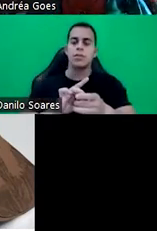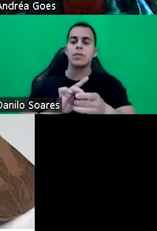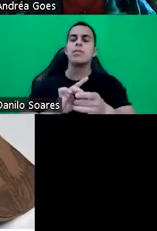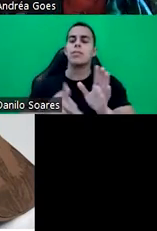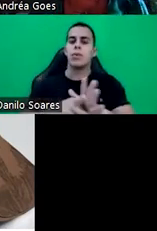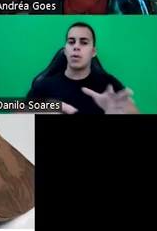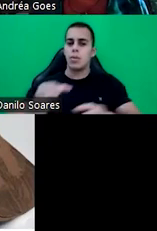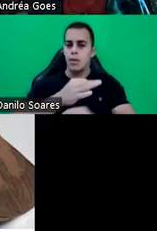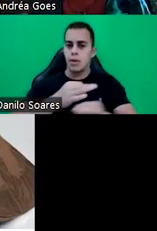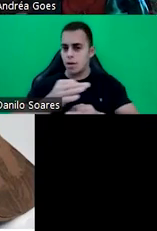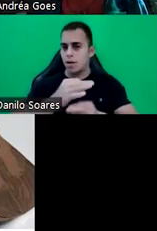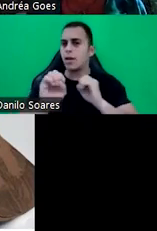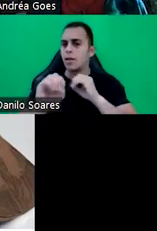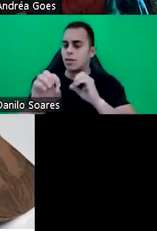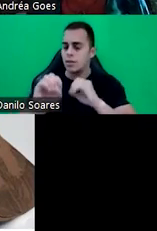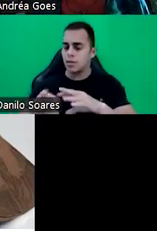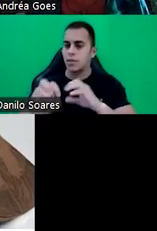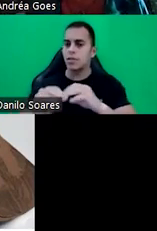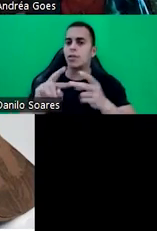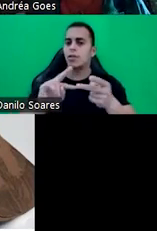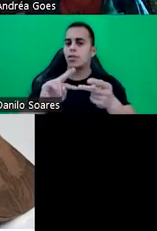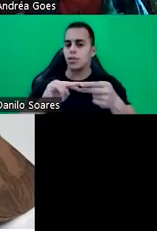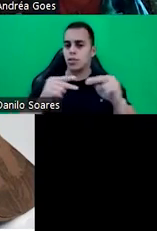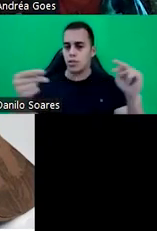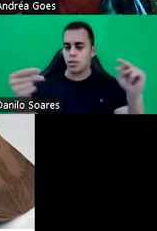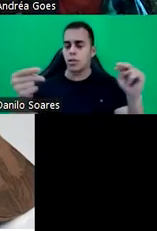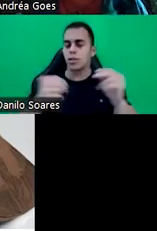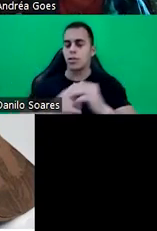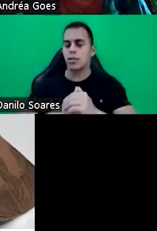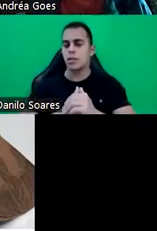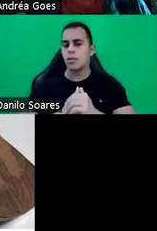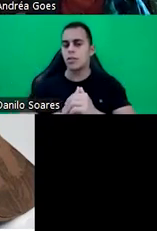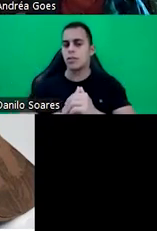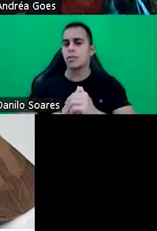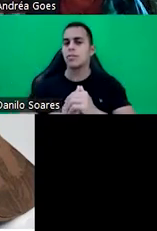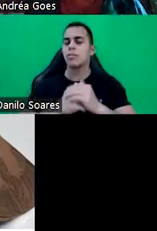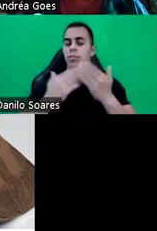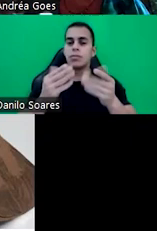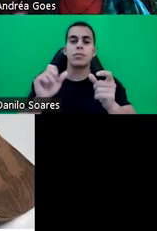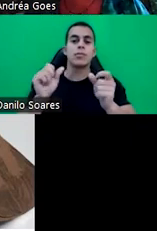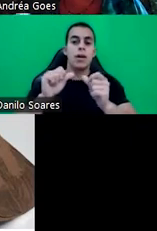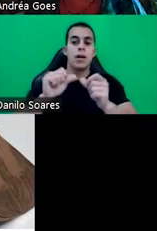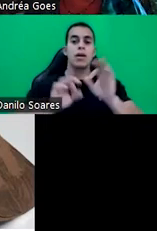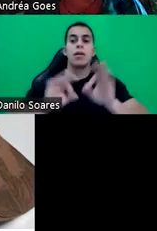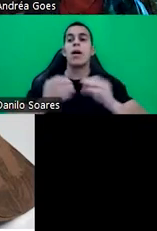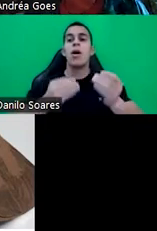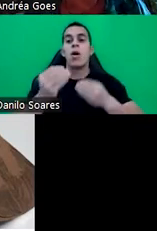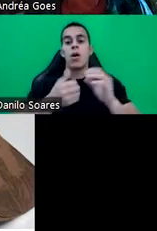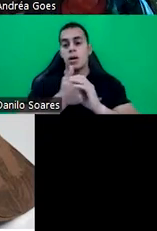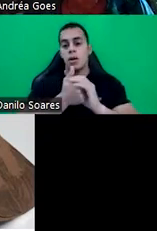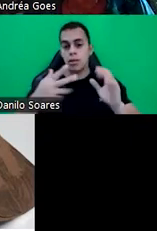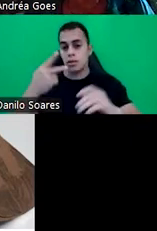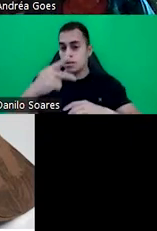gente ensinar genética, nesse caso, a evolução, como que o aspecto genético da